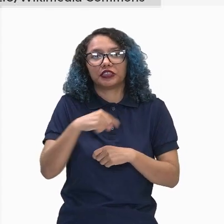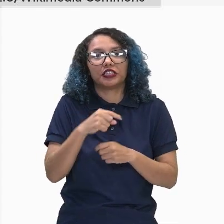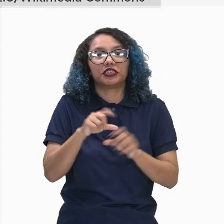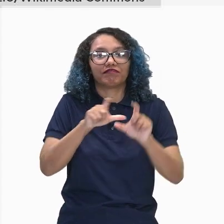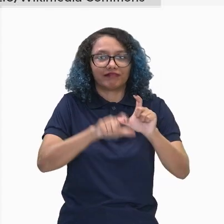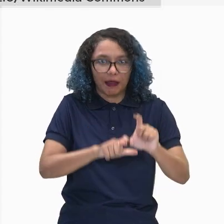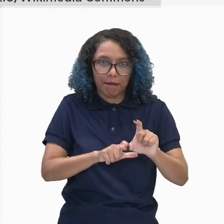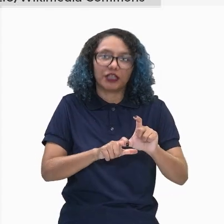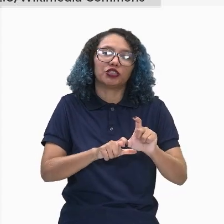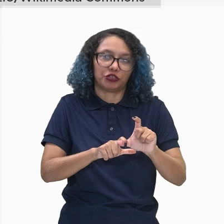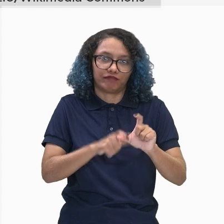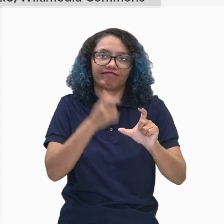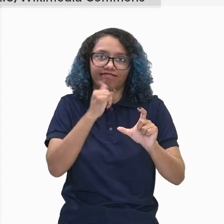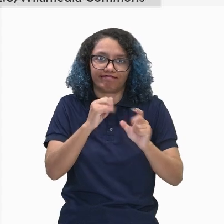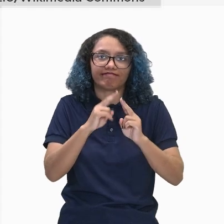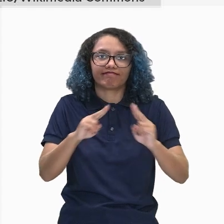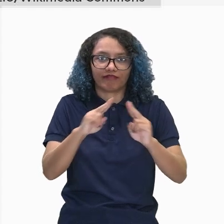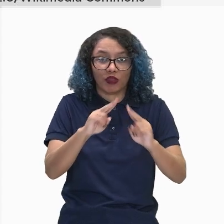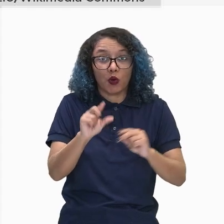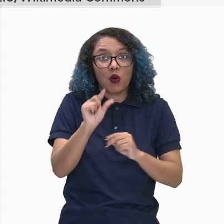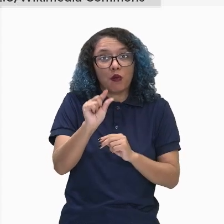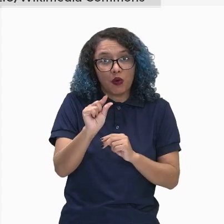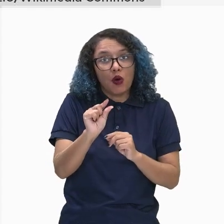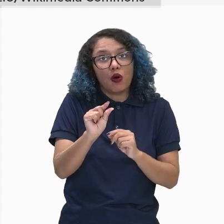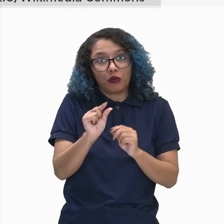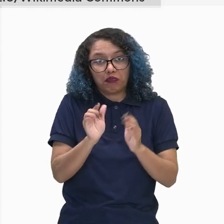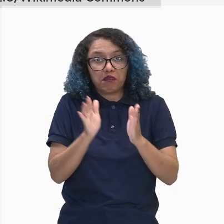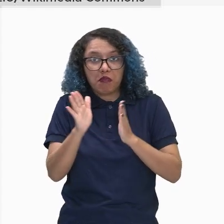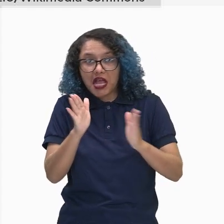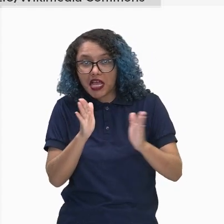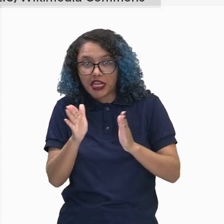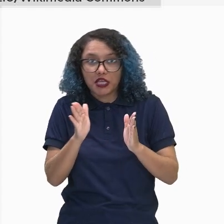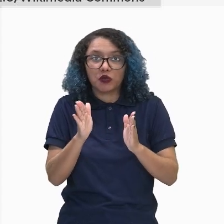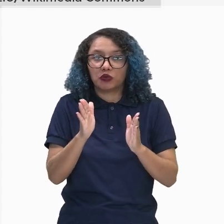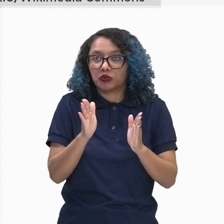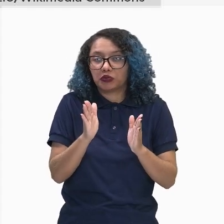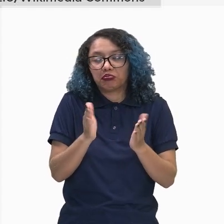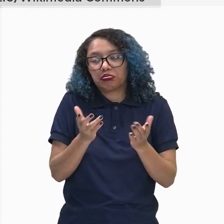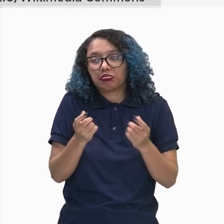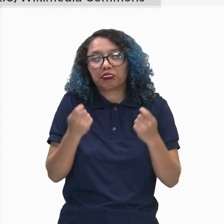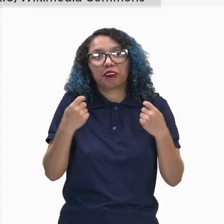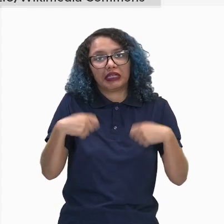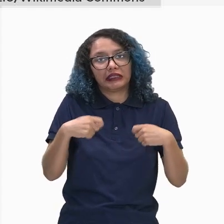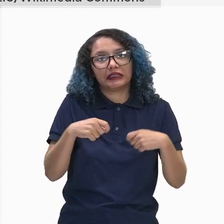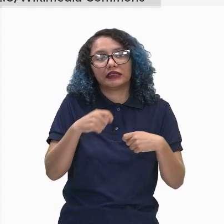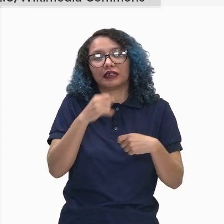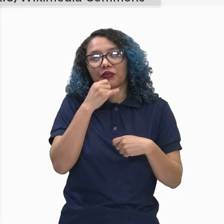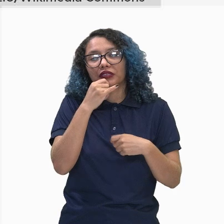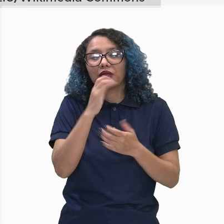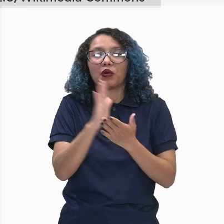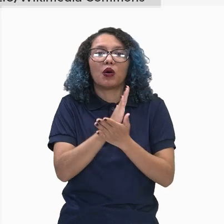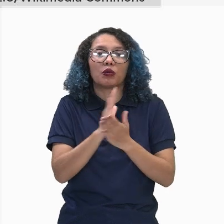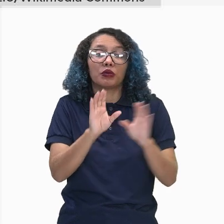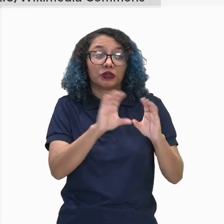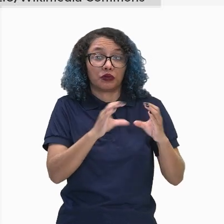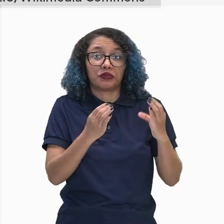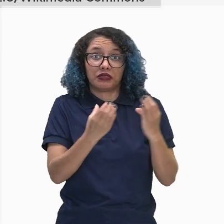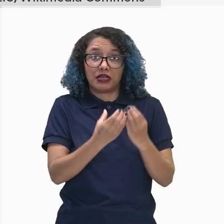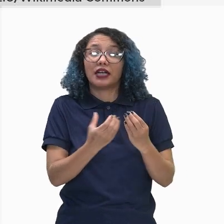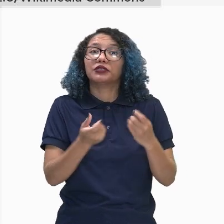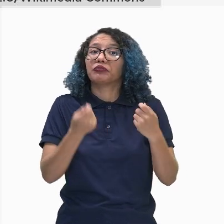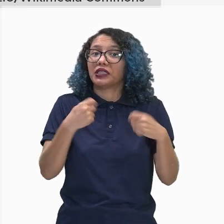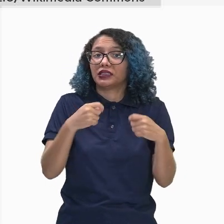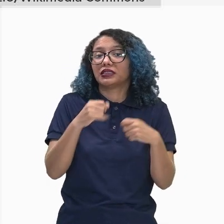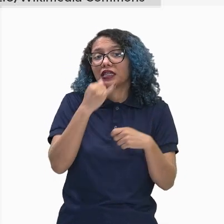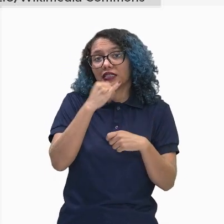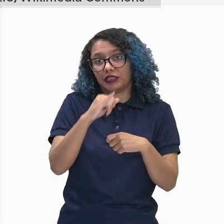energia elétrica, ainda que seja em poucos períodos do dia, né? Como existe aí a realidade de algumas comunidades